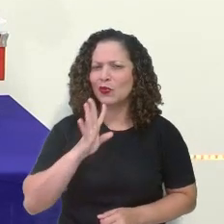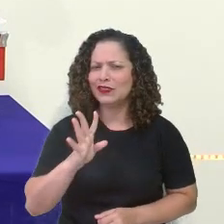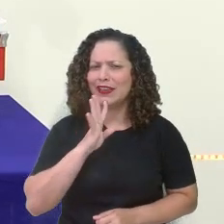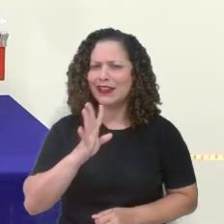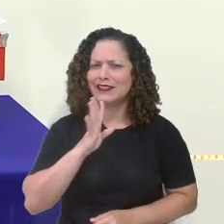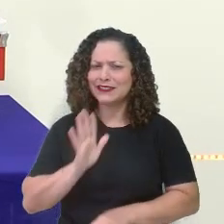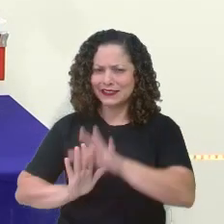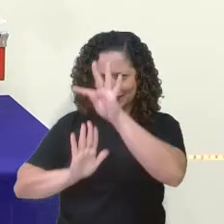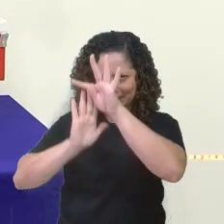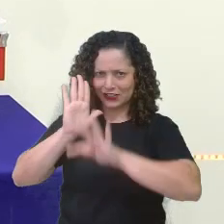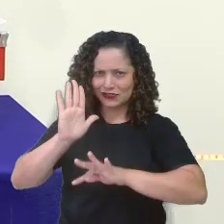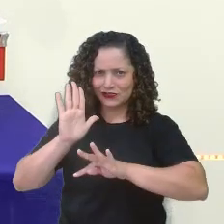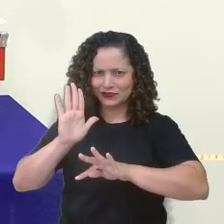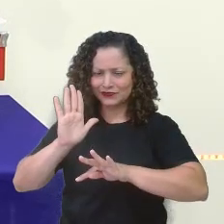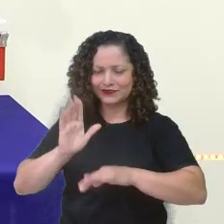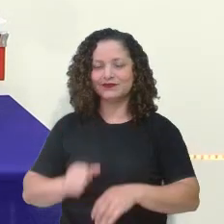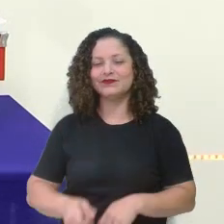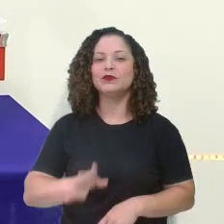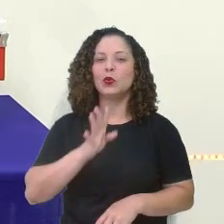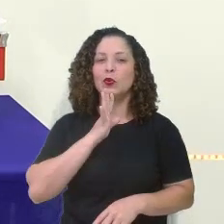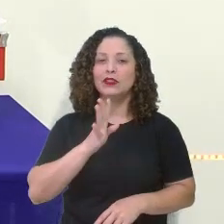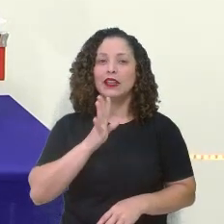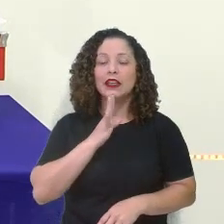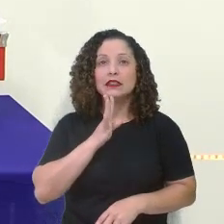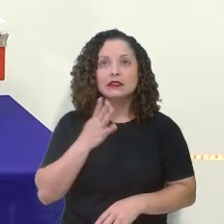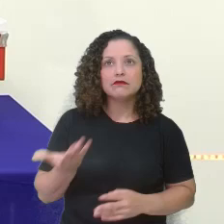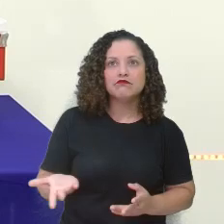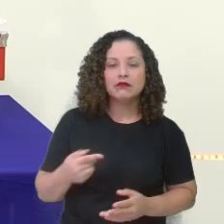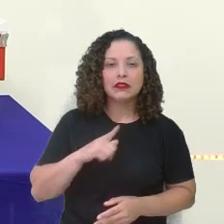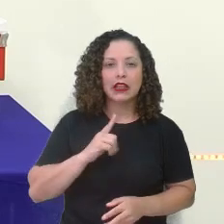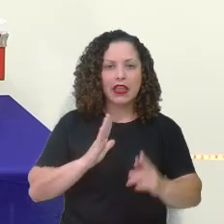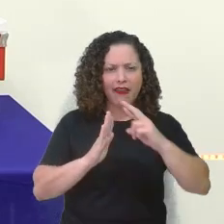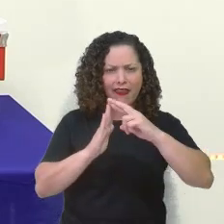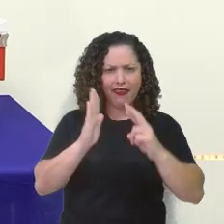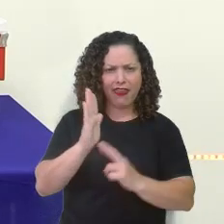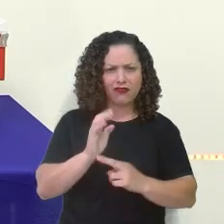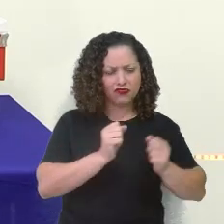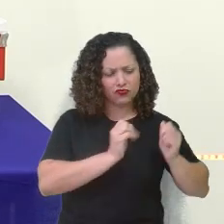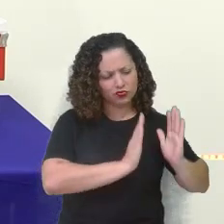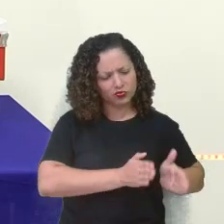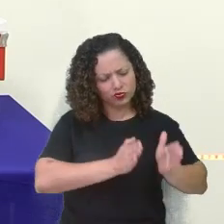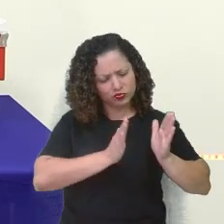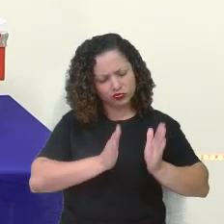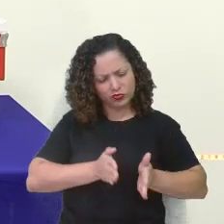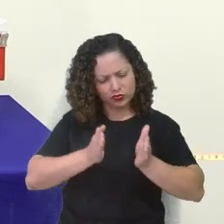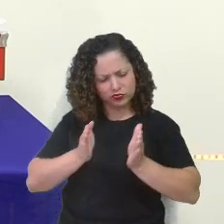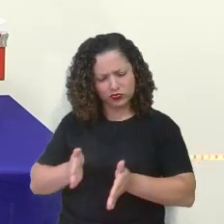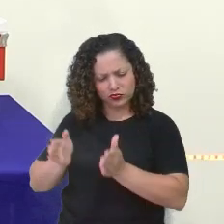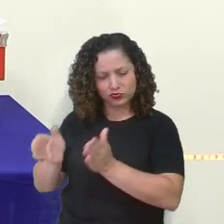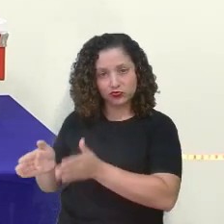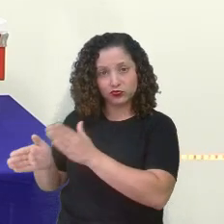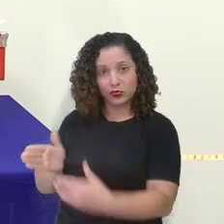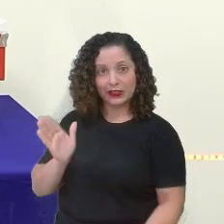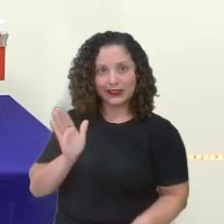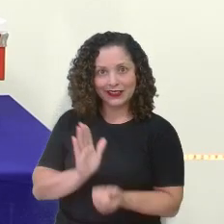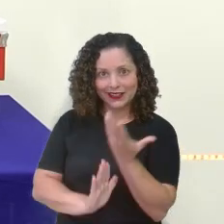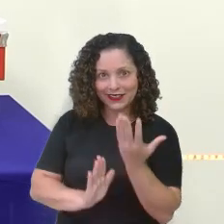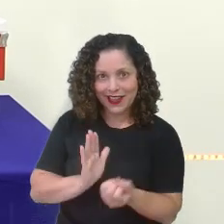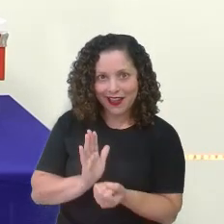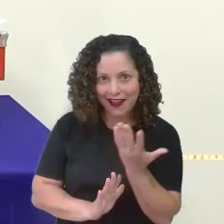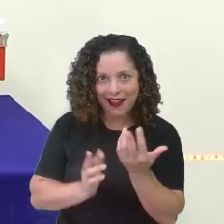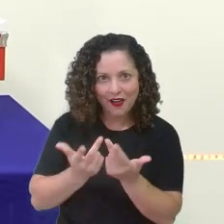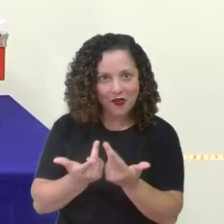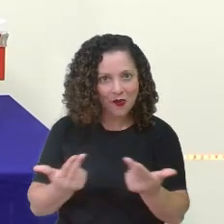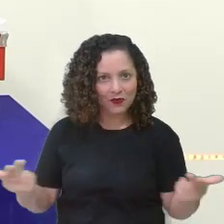de texto? Já ouviu falar que existe um passo a passo quando a gente quer construir alguma coisa ou quando a gente